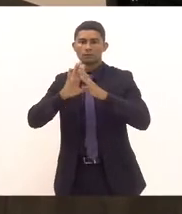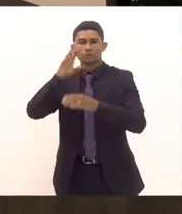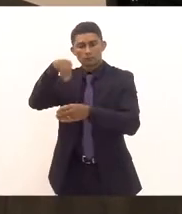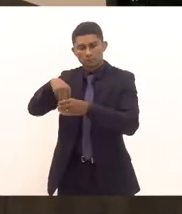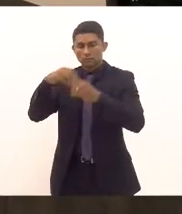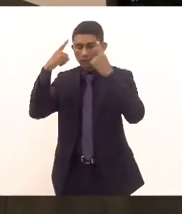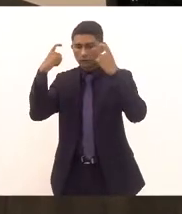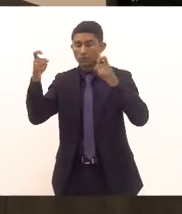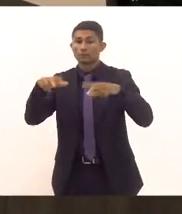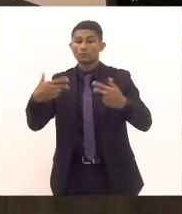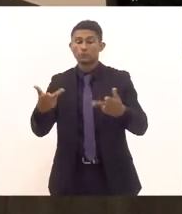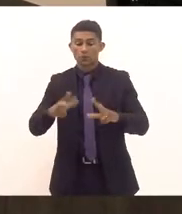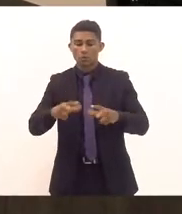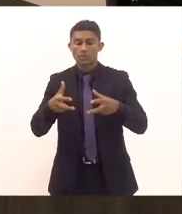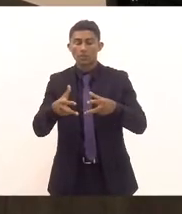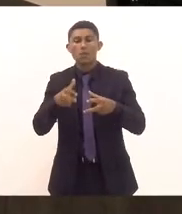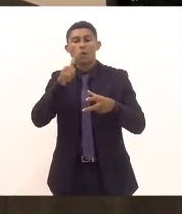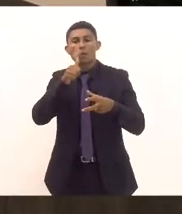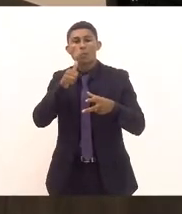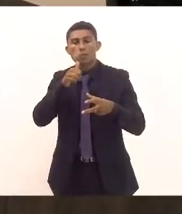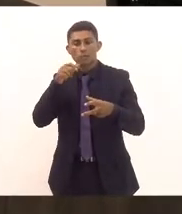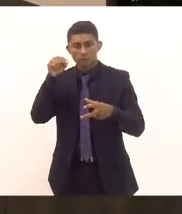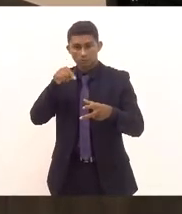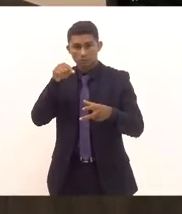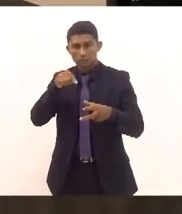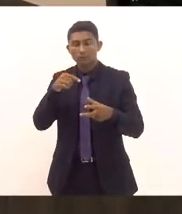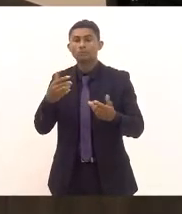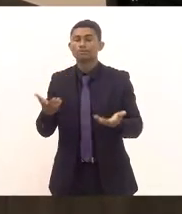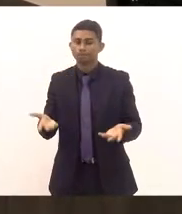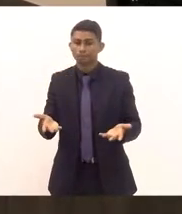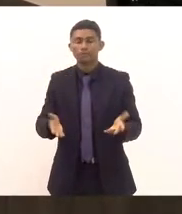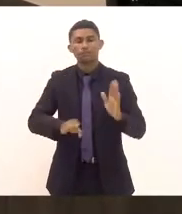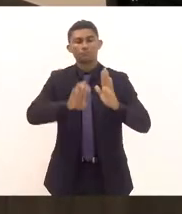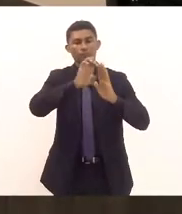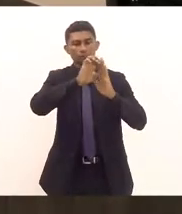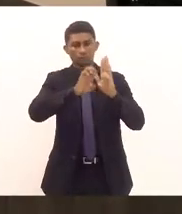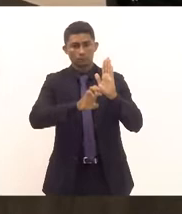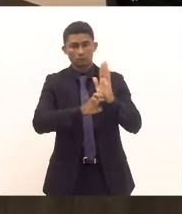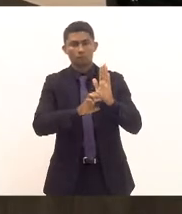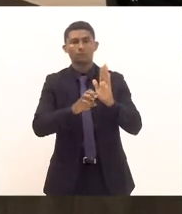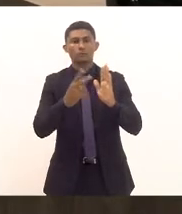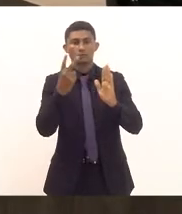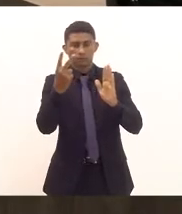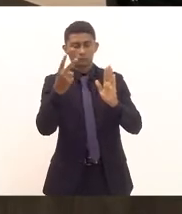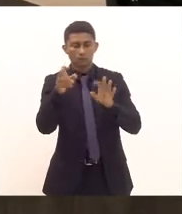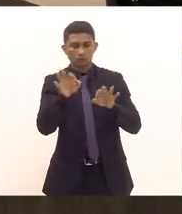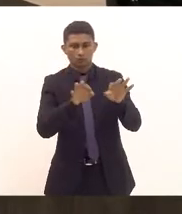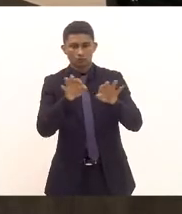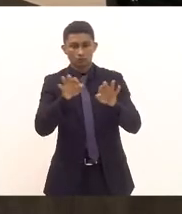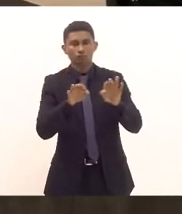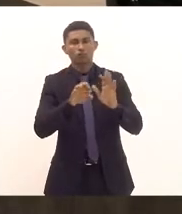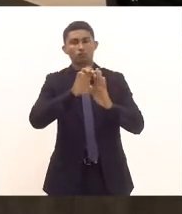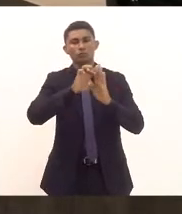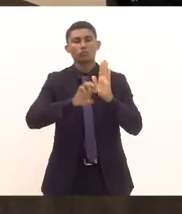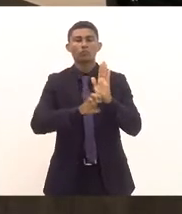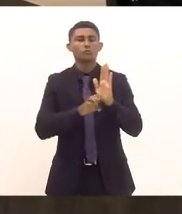aí a comissão da mulher ofereceu duas emendas modificativas